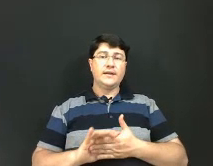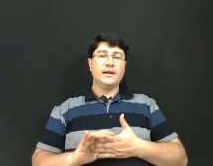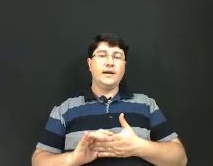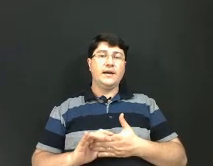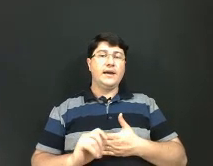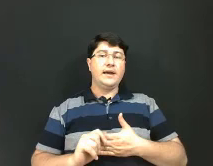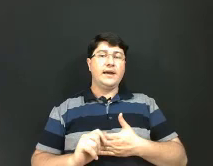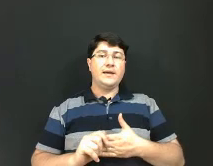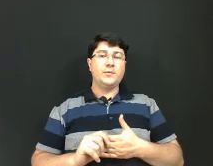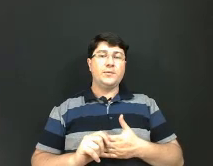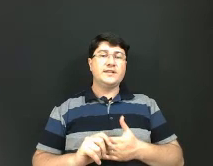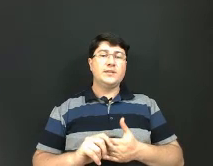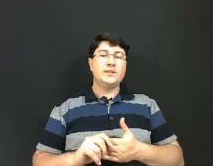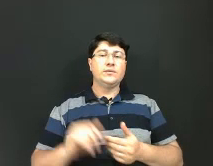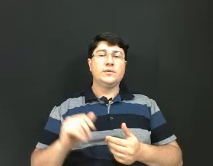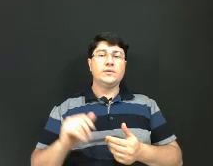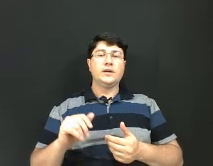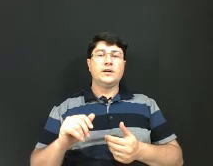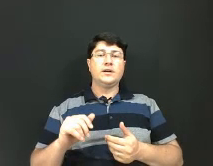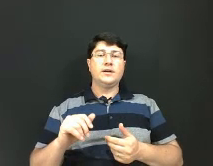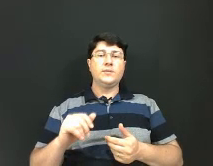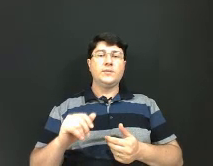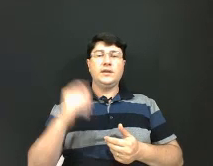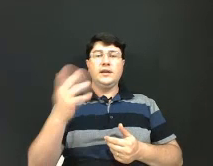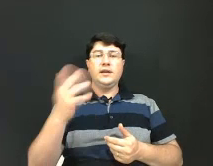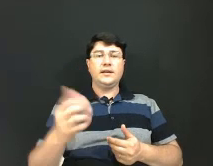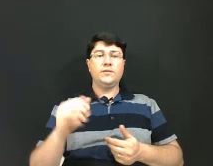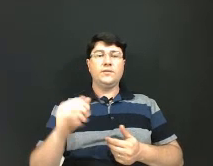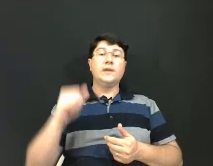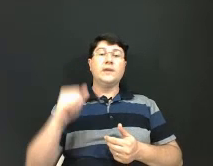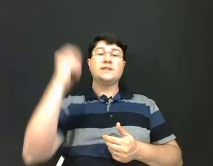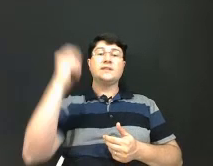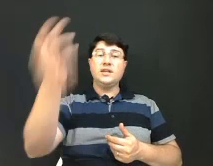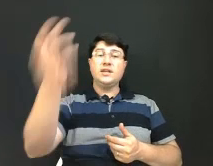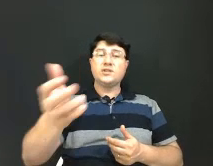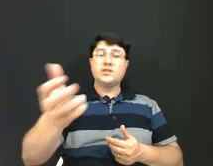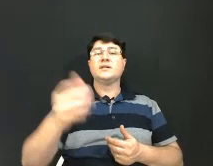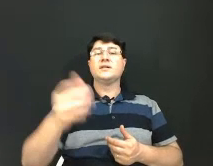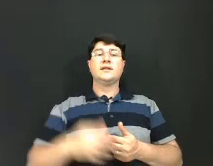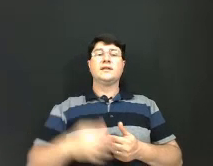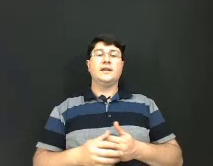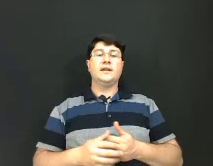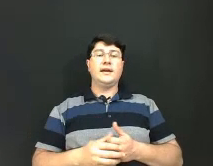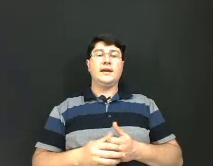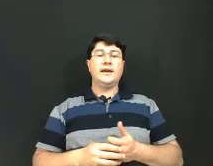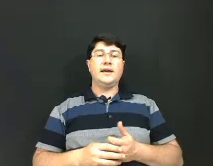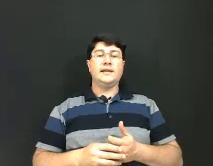né? Por exemplo, coming year, o ano seguinte,